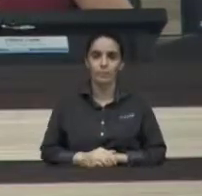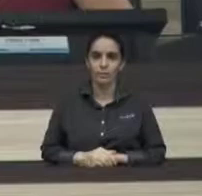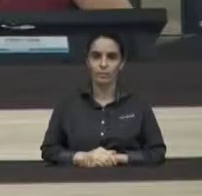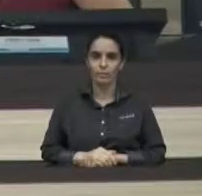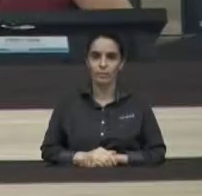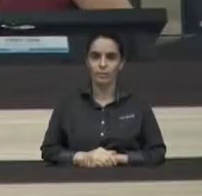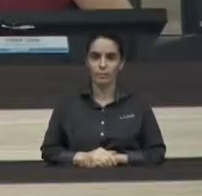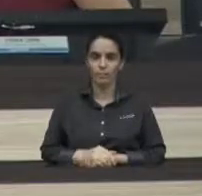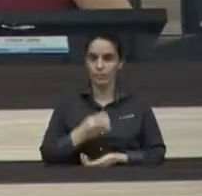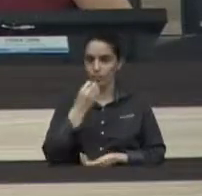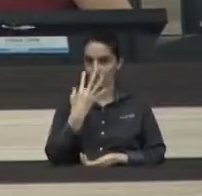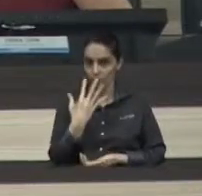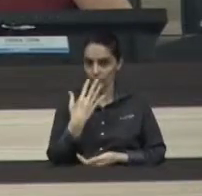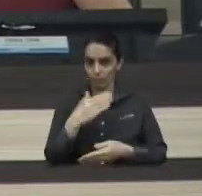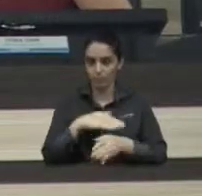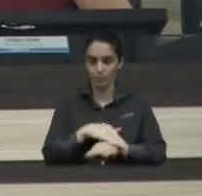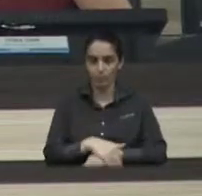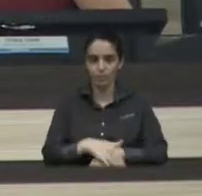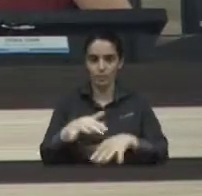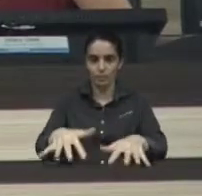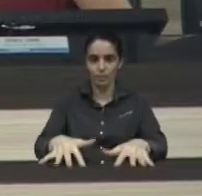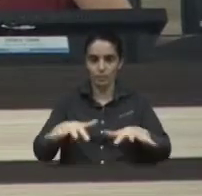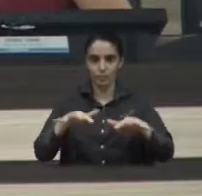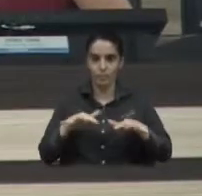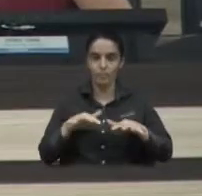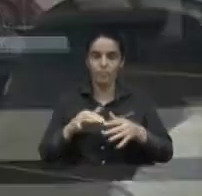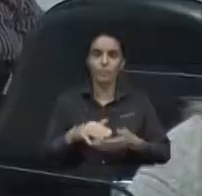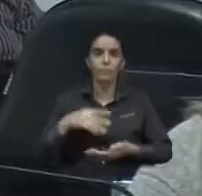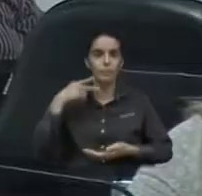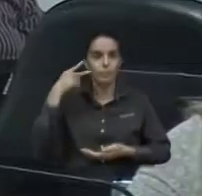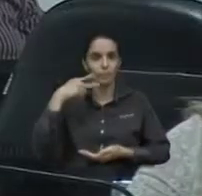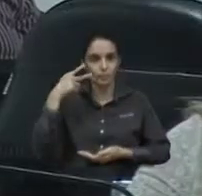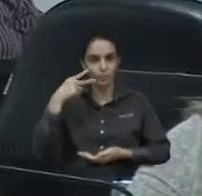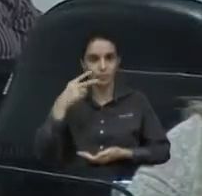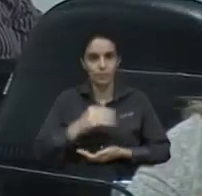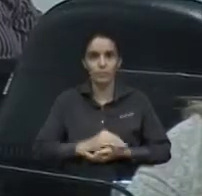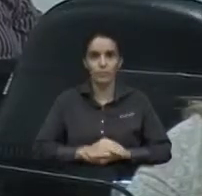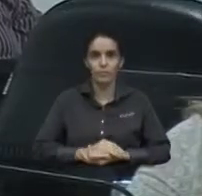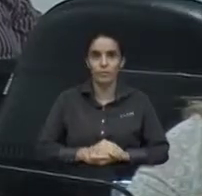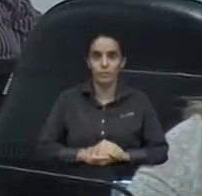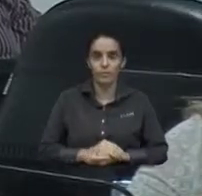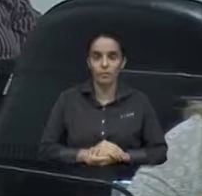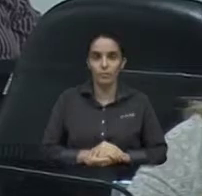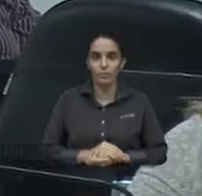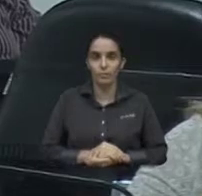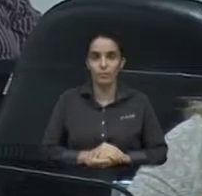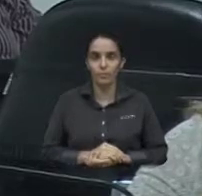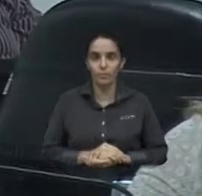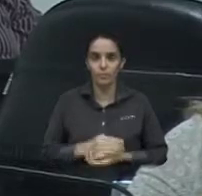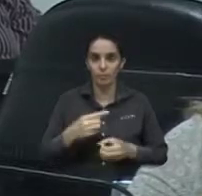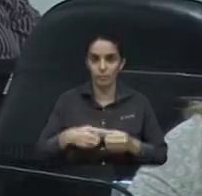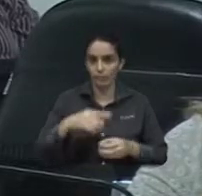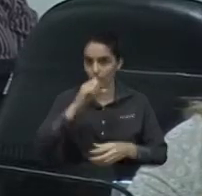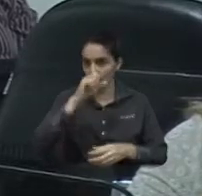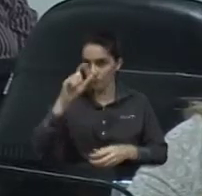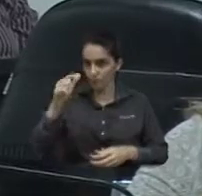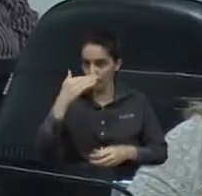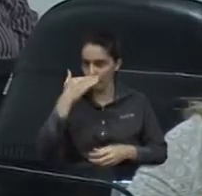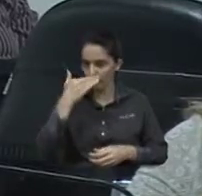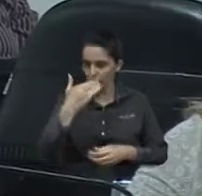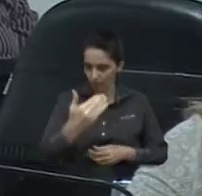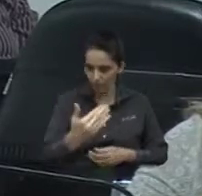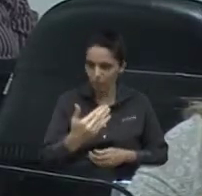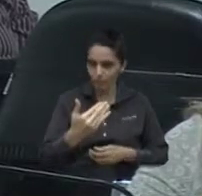boa noite aos munícipes aqui presentes e aos amigos vereadores. A cidade de Limeira clama